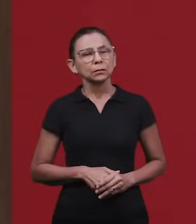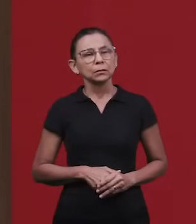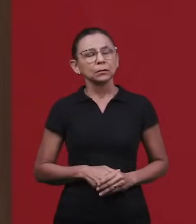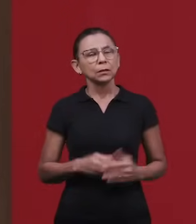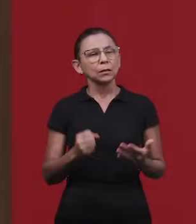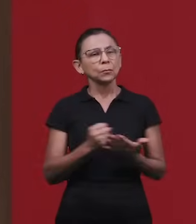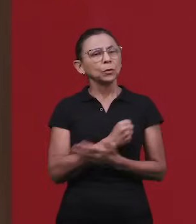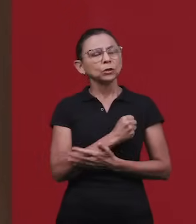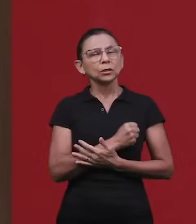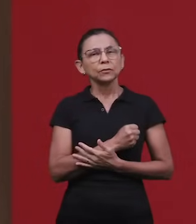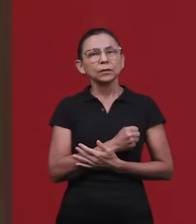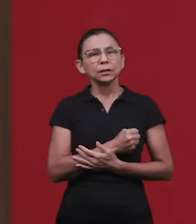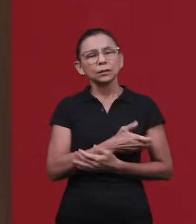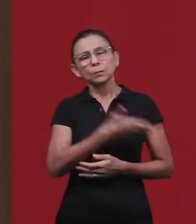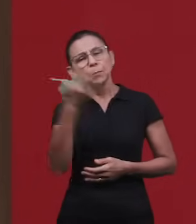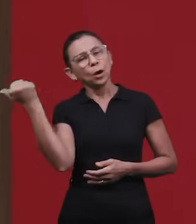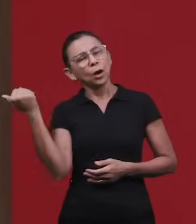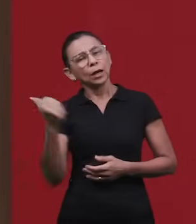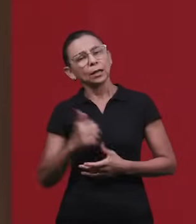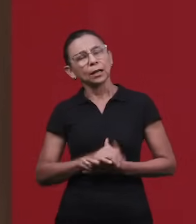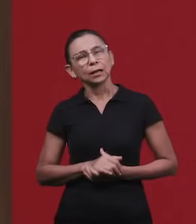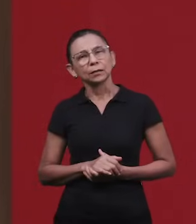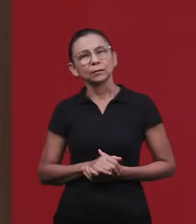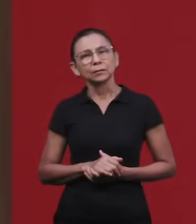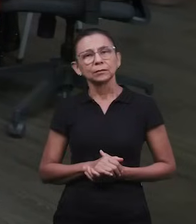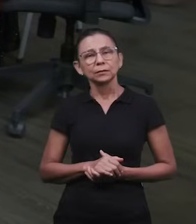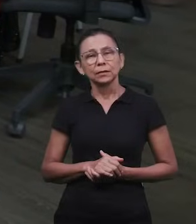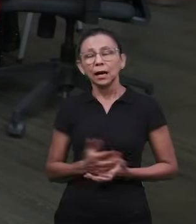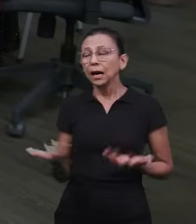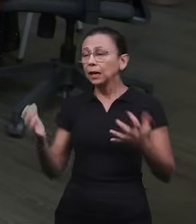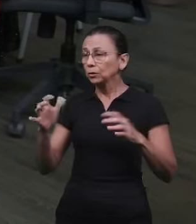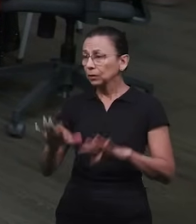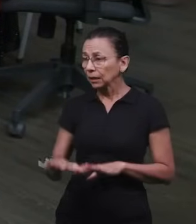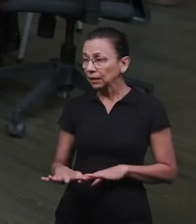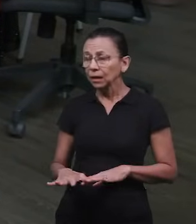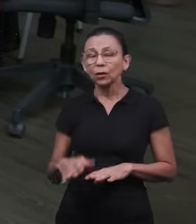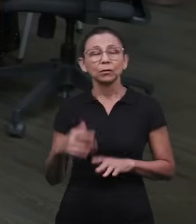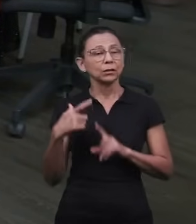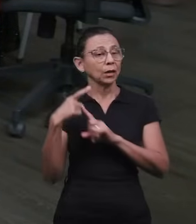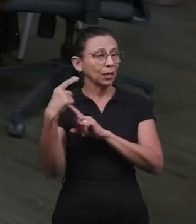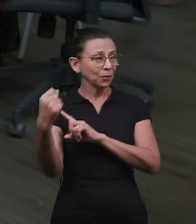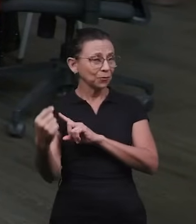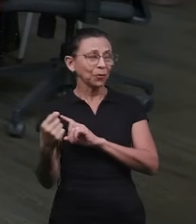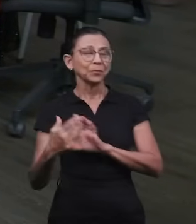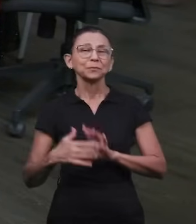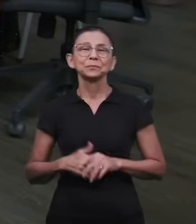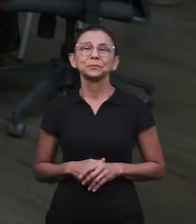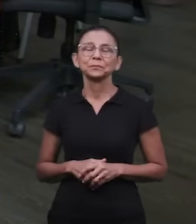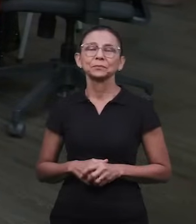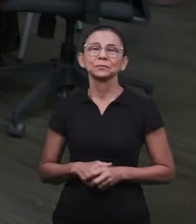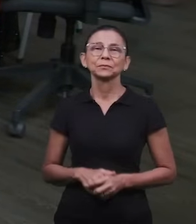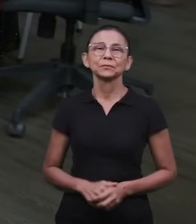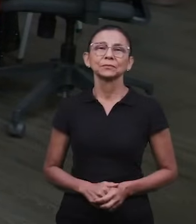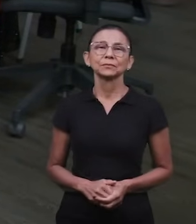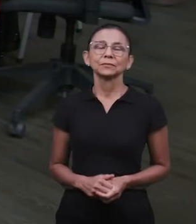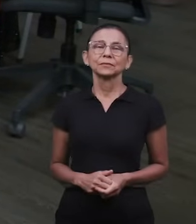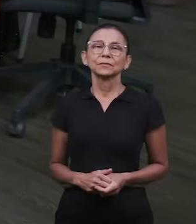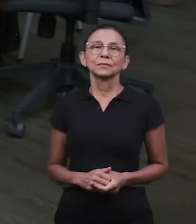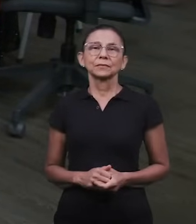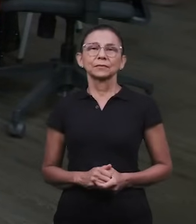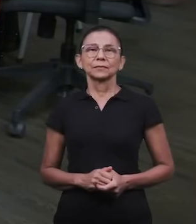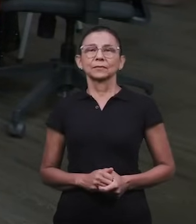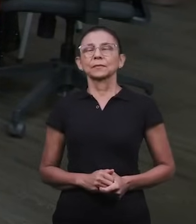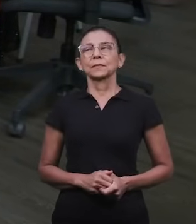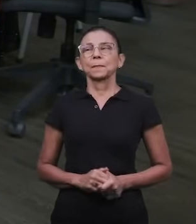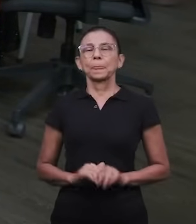te perguntar, você não vai não? Já estou indo, vou na sua frente. Não é isso? Então o limite é assim, você vai manter a